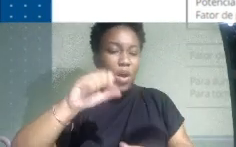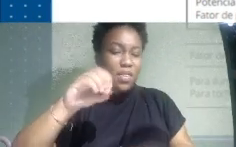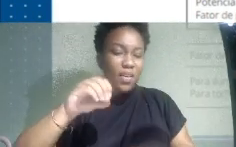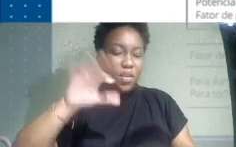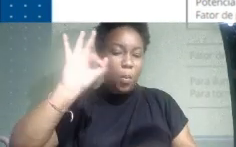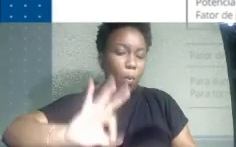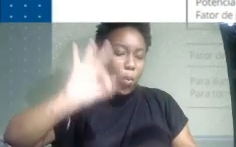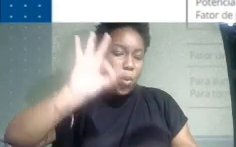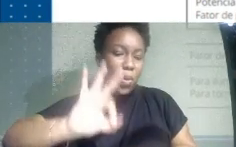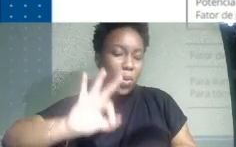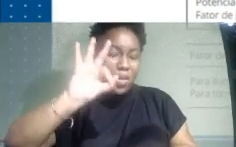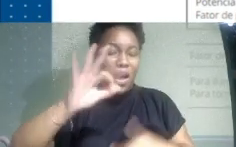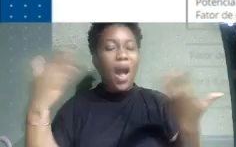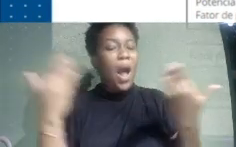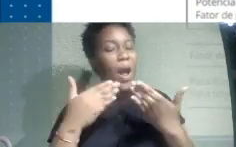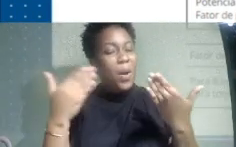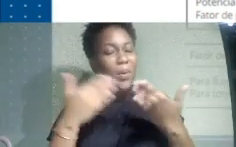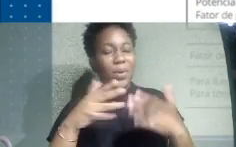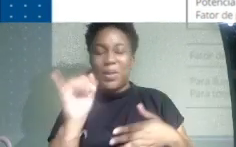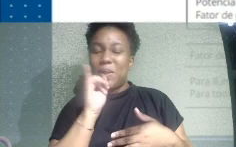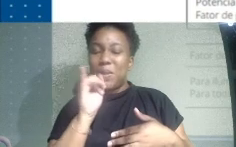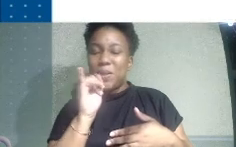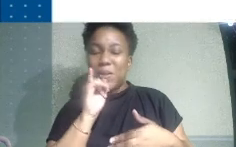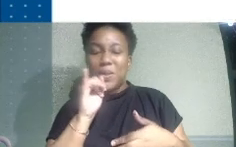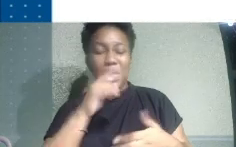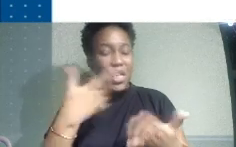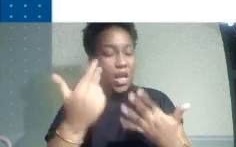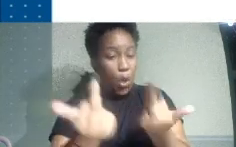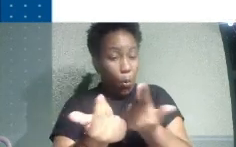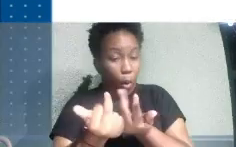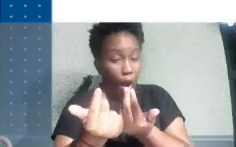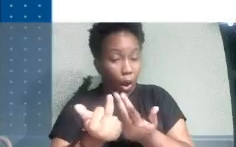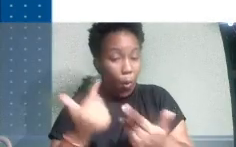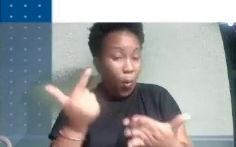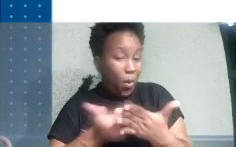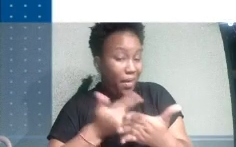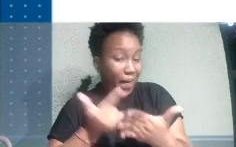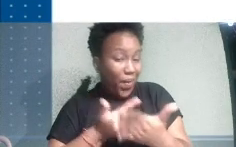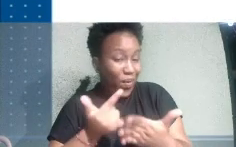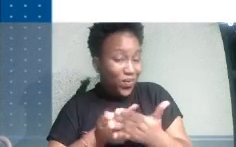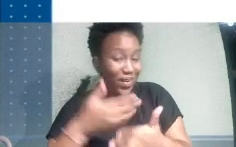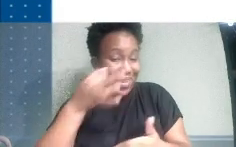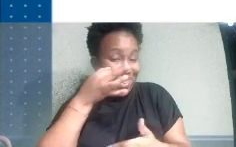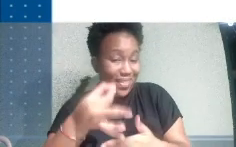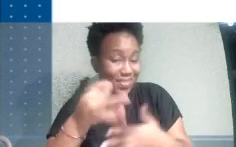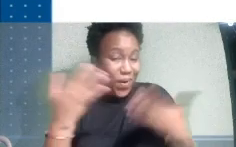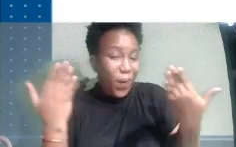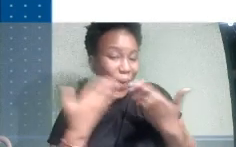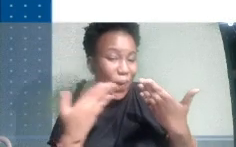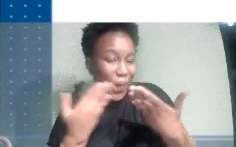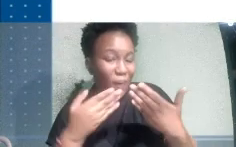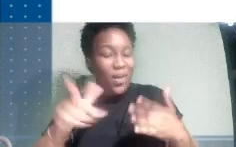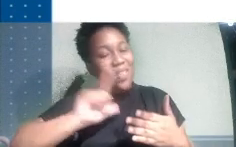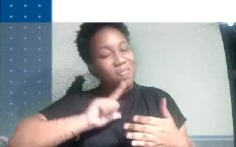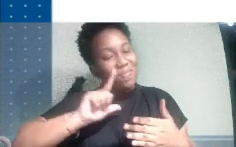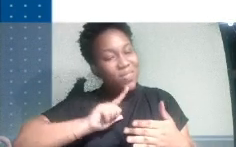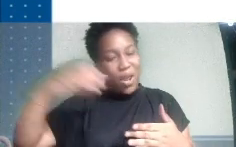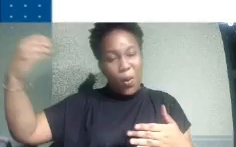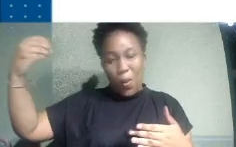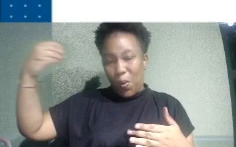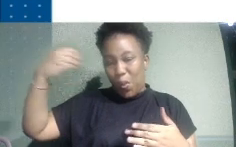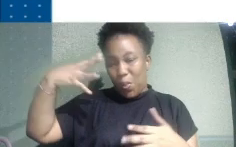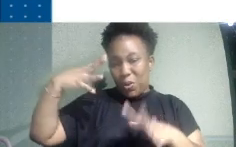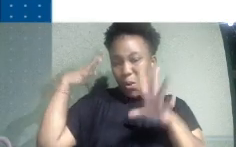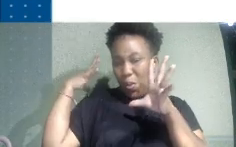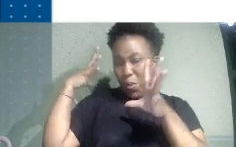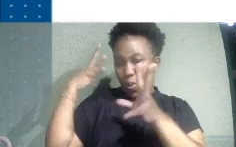entender a partir de um exemplo, que é o mesmo exemplo que está no livro de vocês. Ó, dá uma olhadinha aqui. Temos uma potência de iluminação total